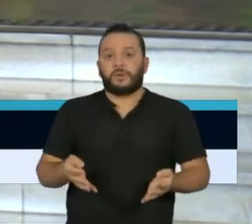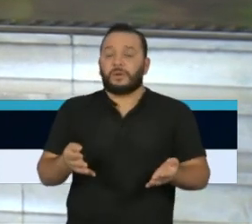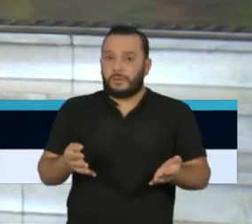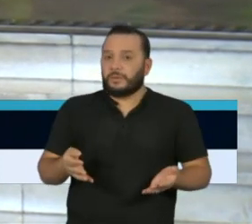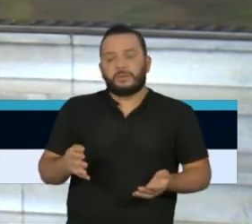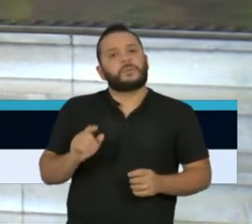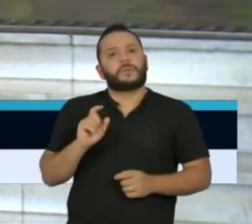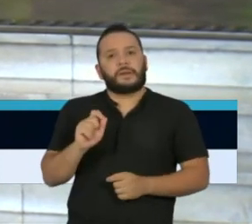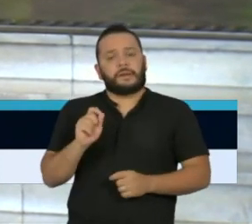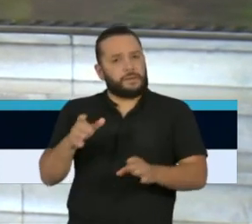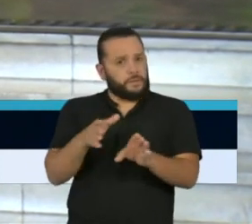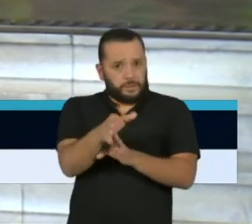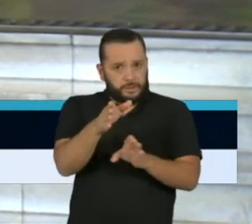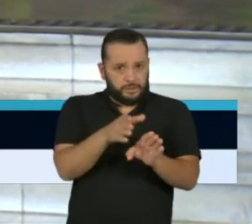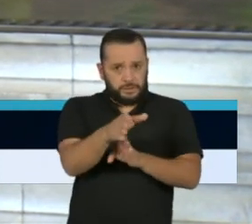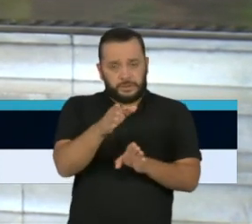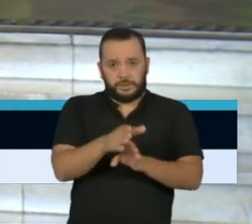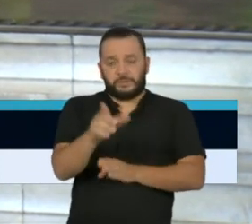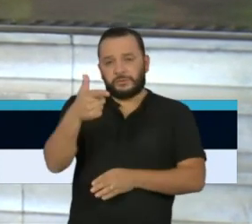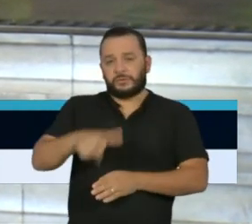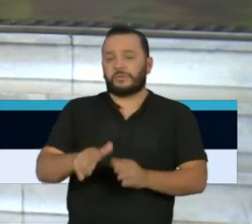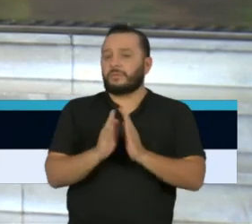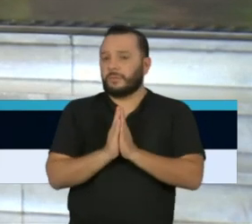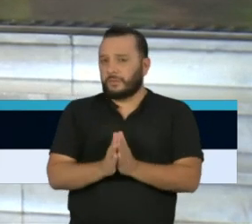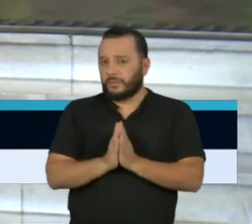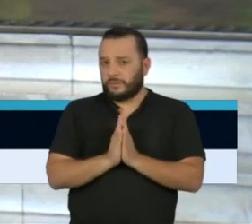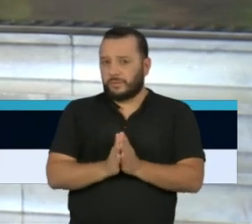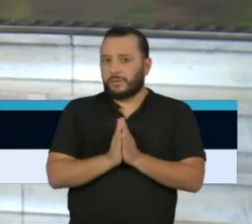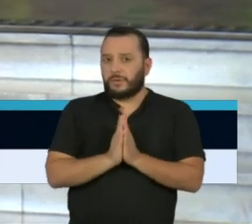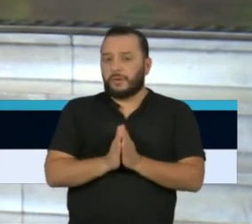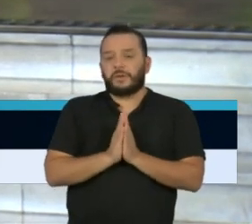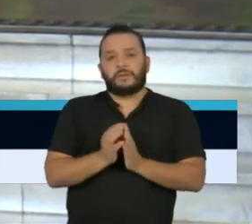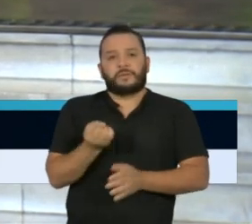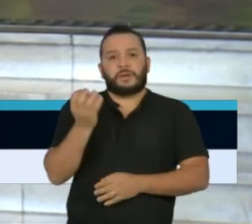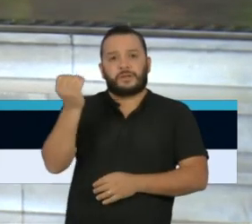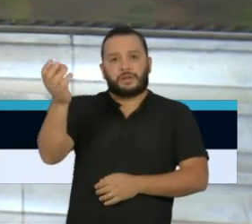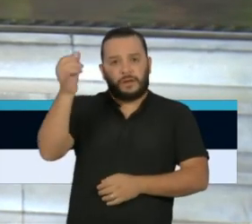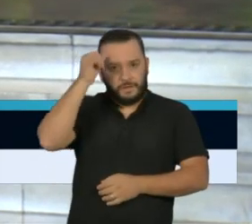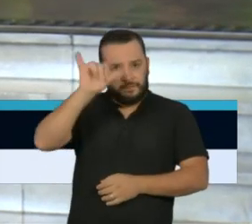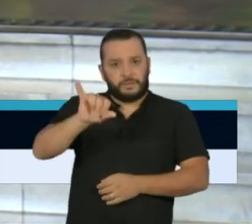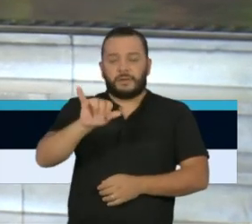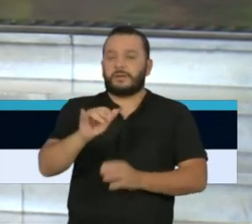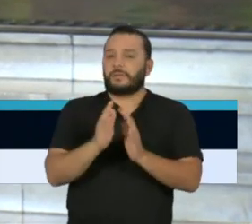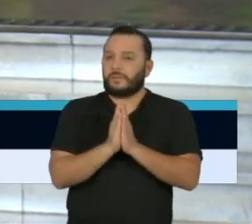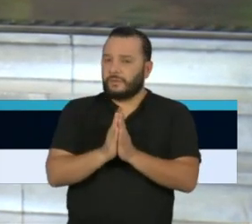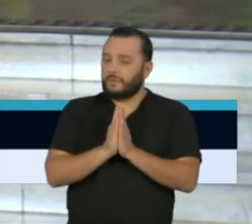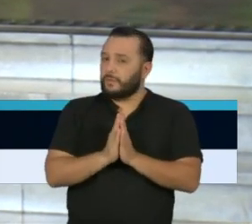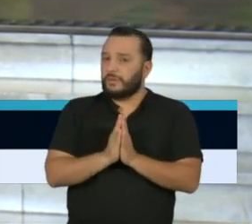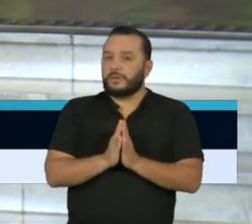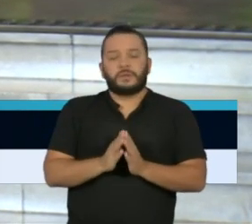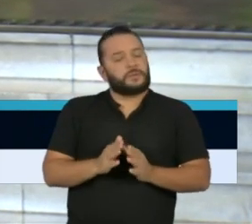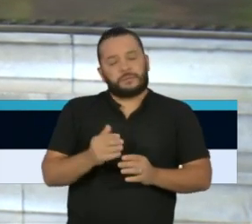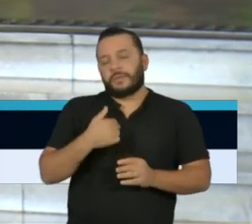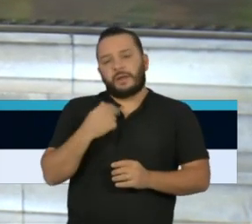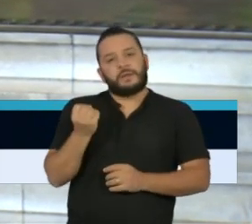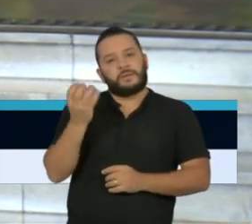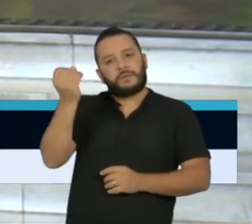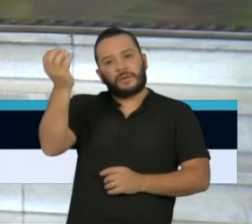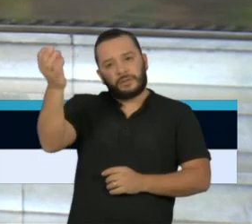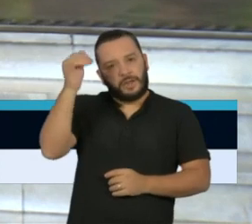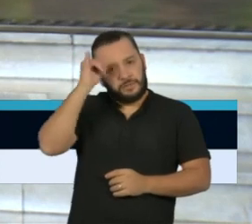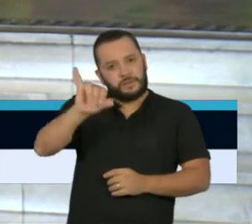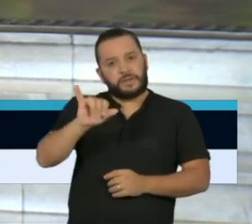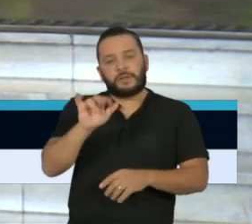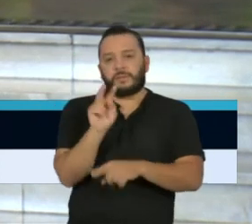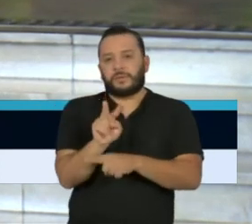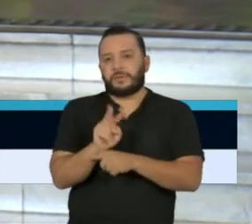a nossa recomendação é, por favor, evite viajar. Se puder, não viaje. Isto vai ajudar a proteger a